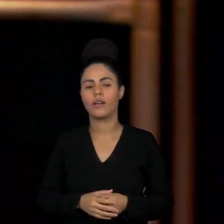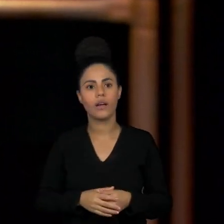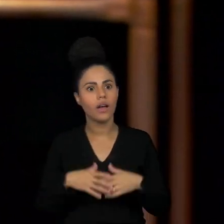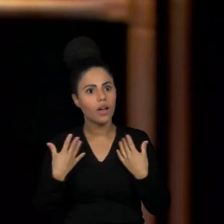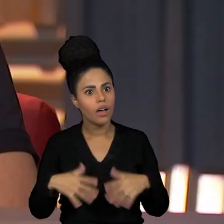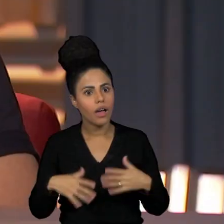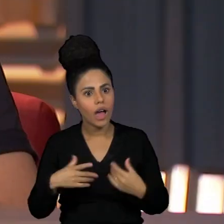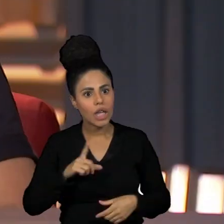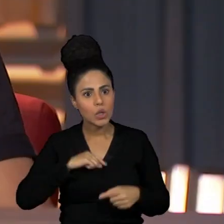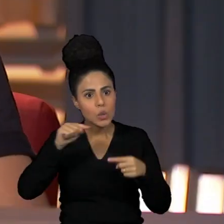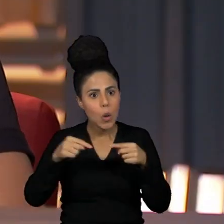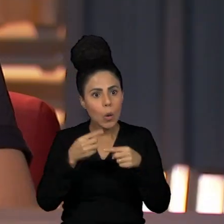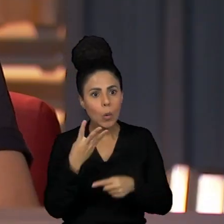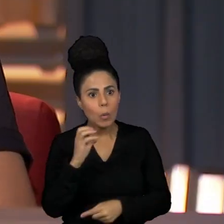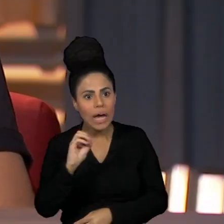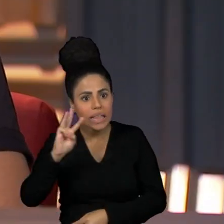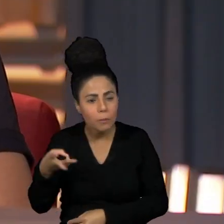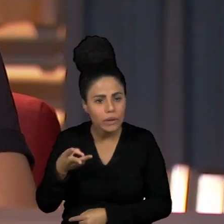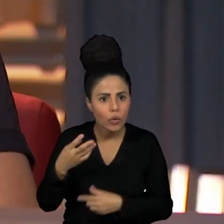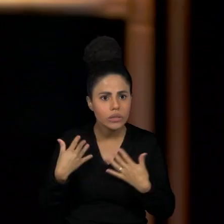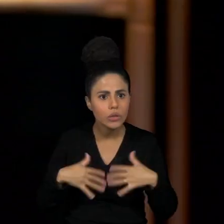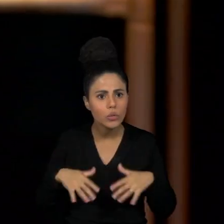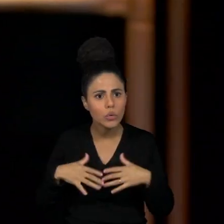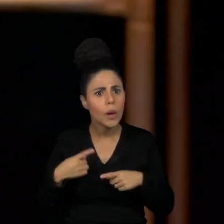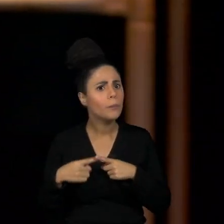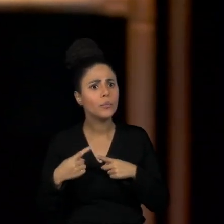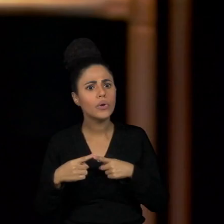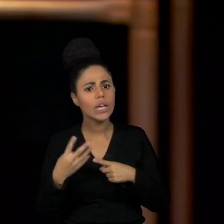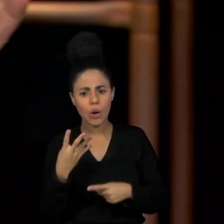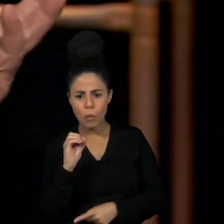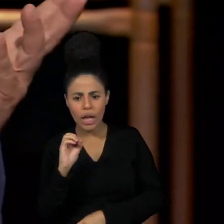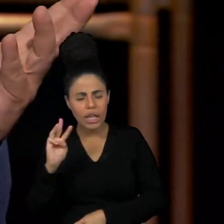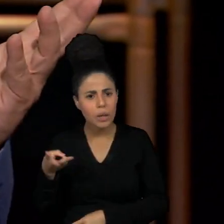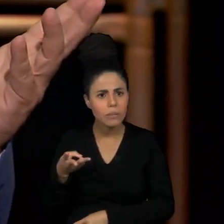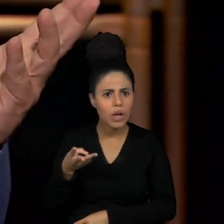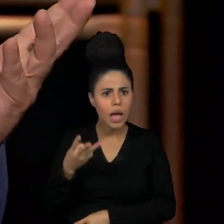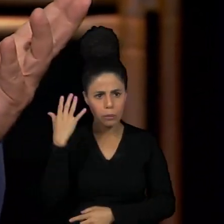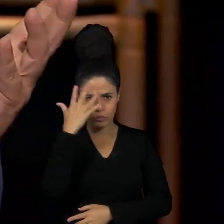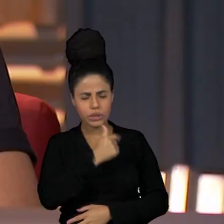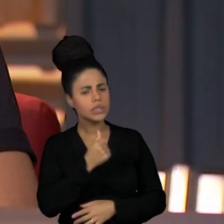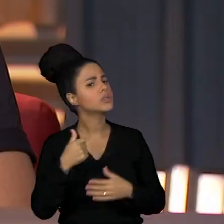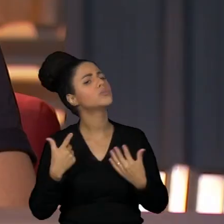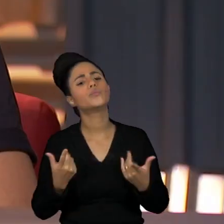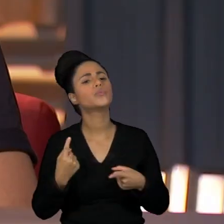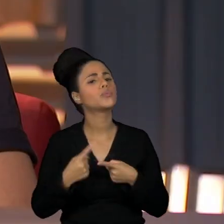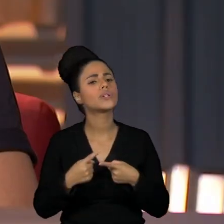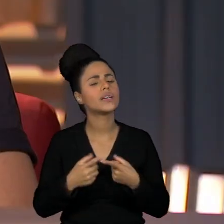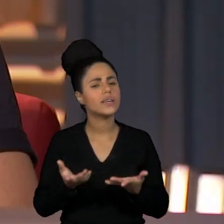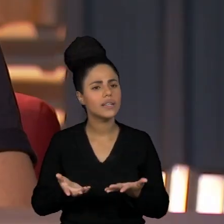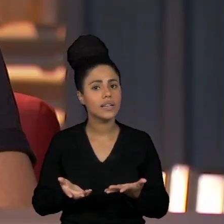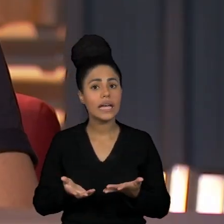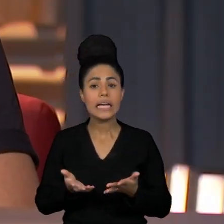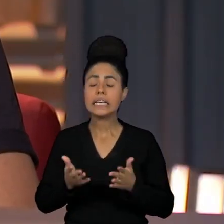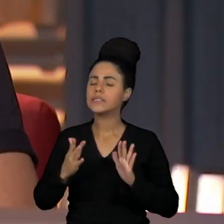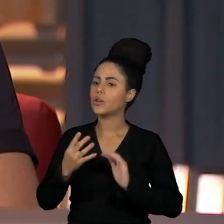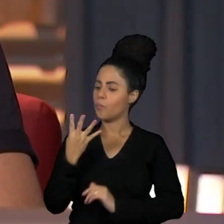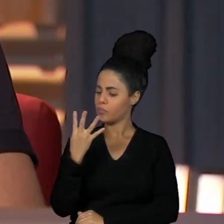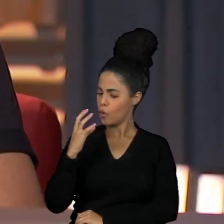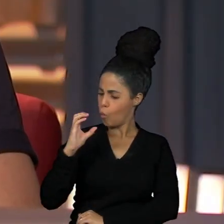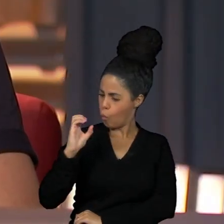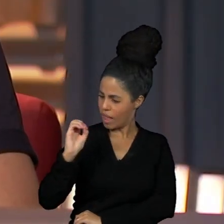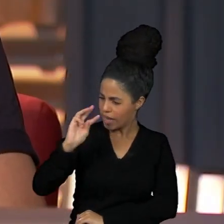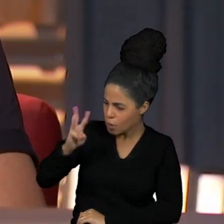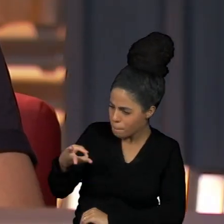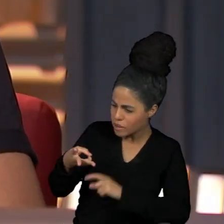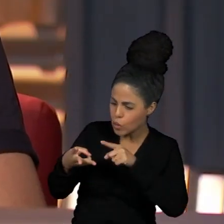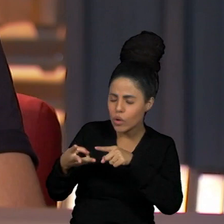assim? Sim, eu sou bem específico mas em todas as por que metas. 40? É um número que você acha bonito, assim? Olha, eu defini 40